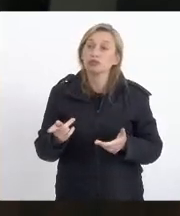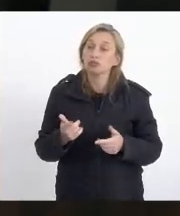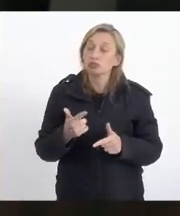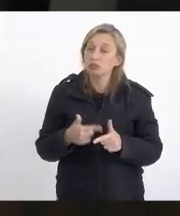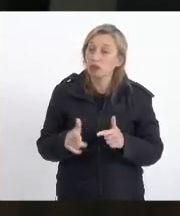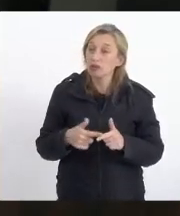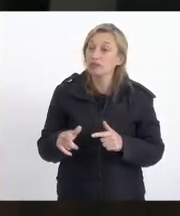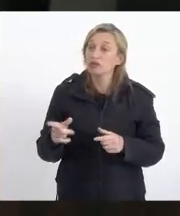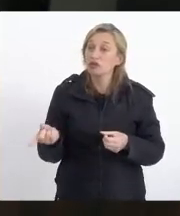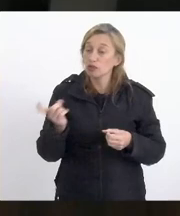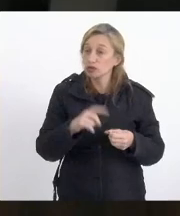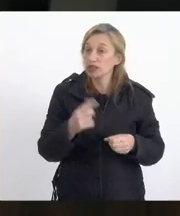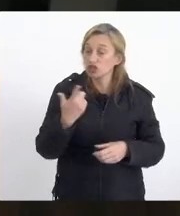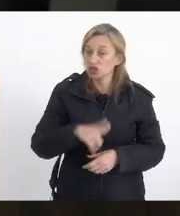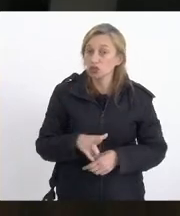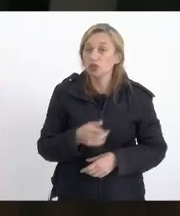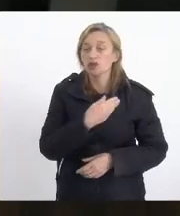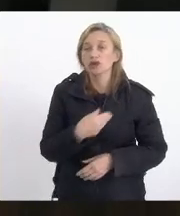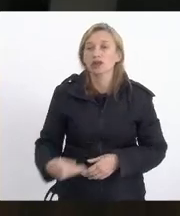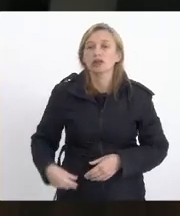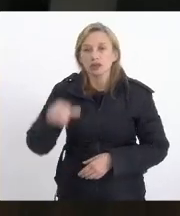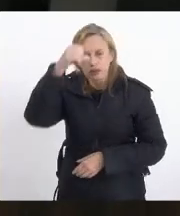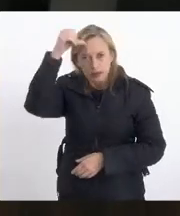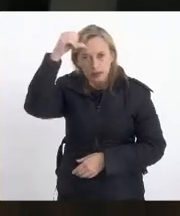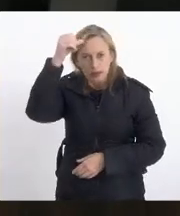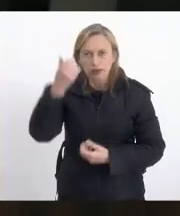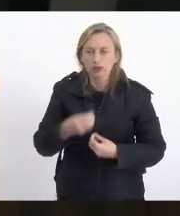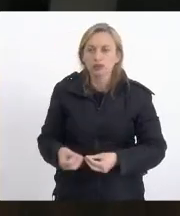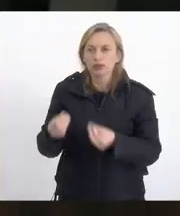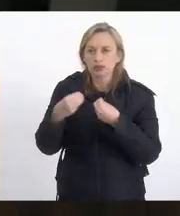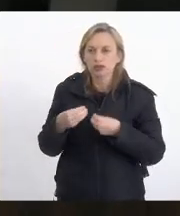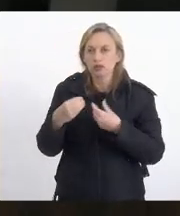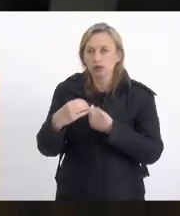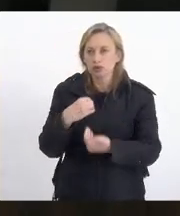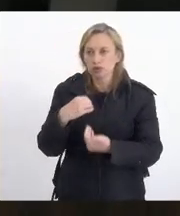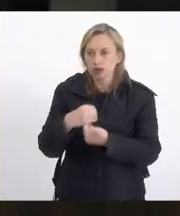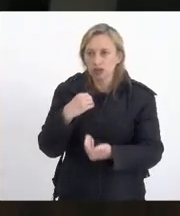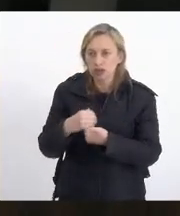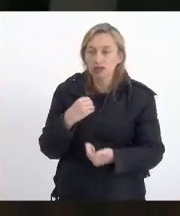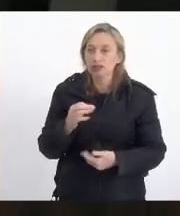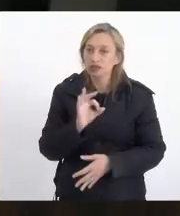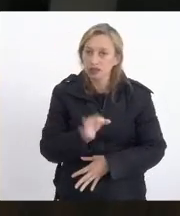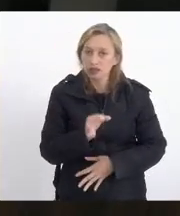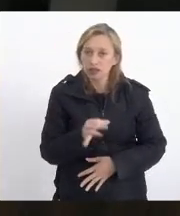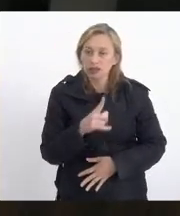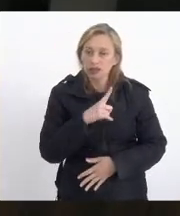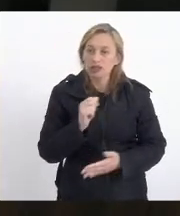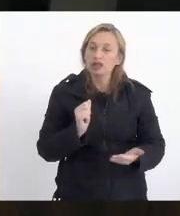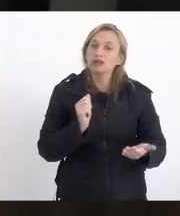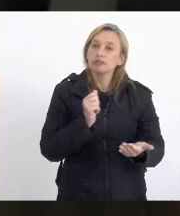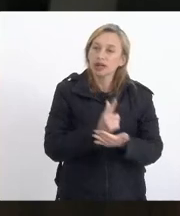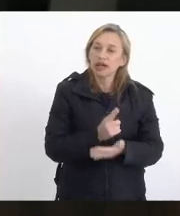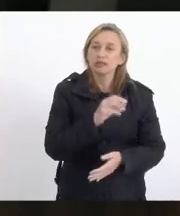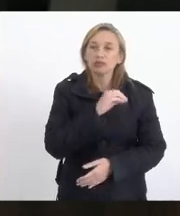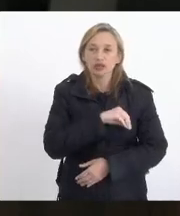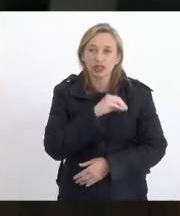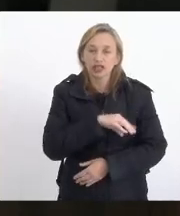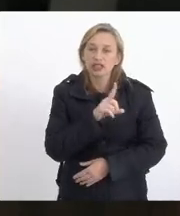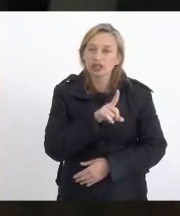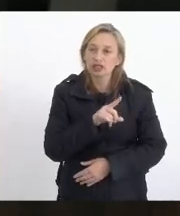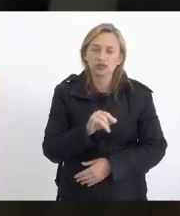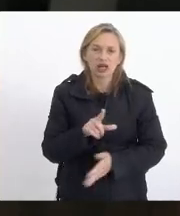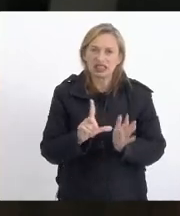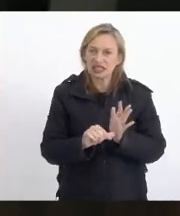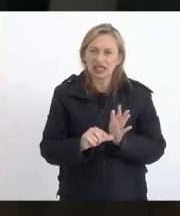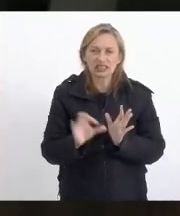novo. O governador Cláudio Castro nos deu essa orientação e está garantindo, o salário está em dia, não vai ter